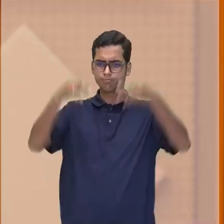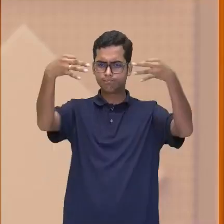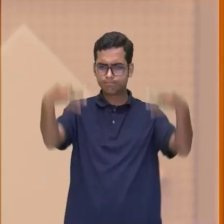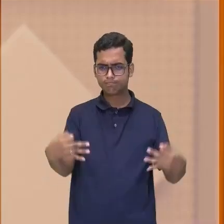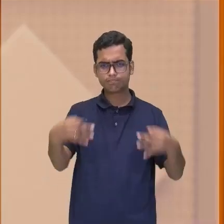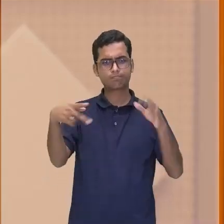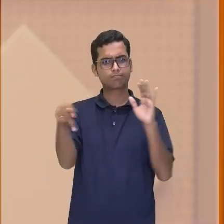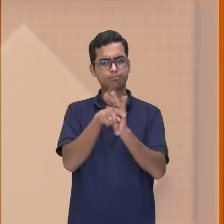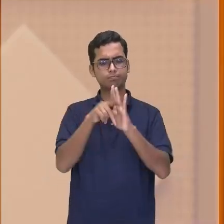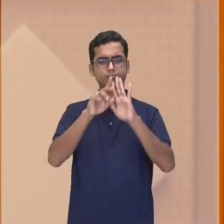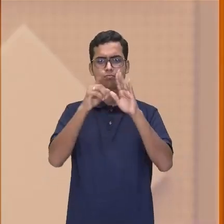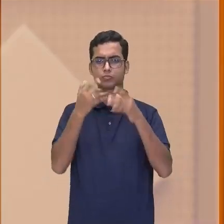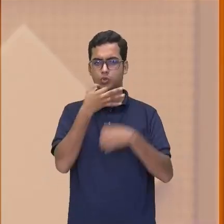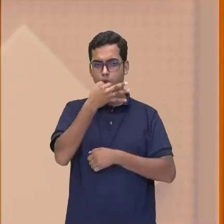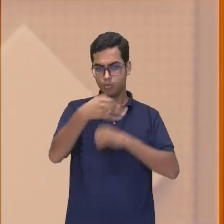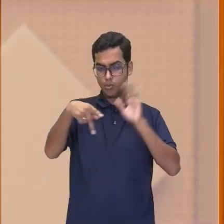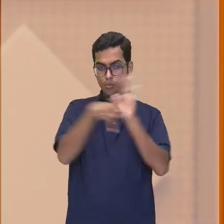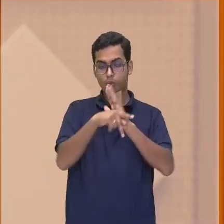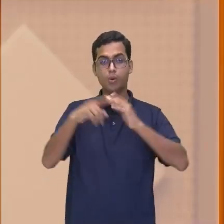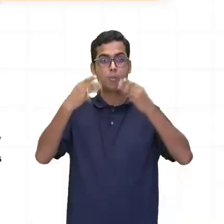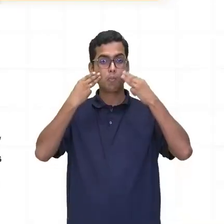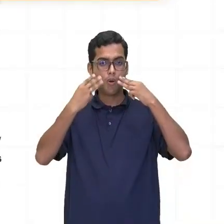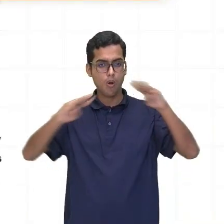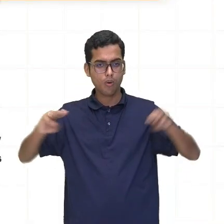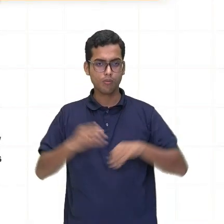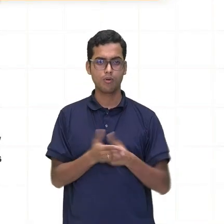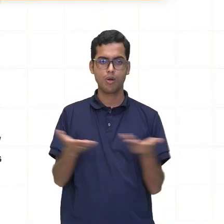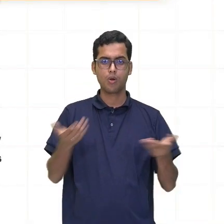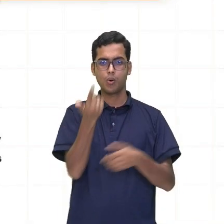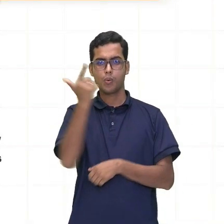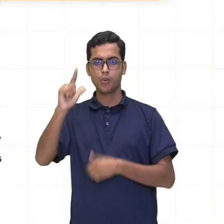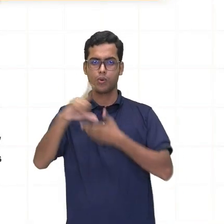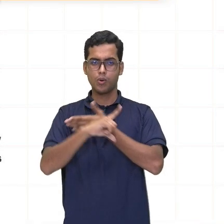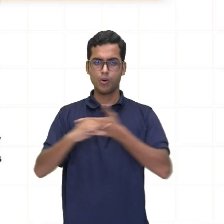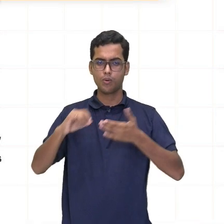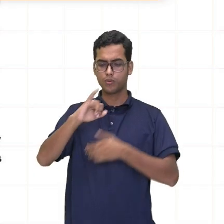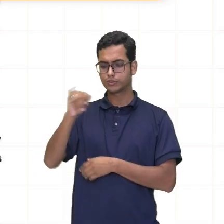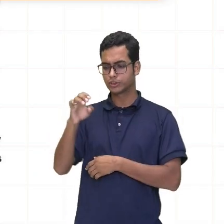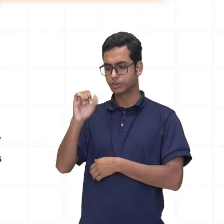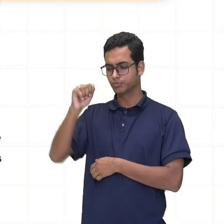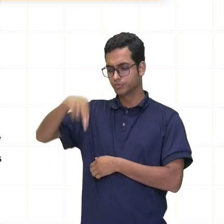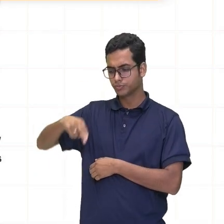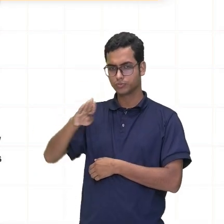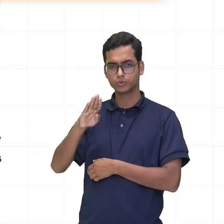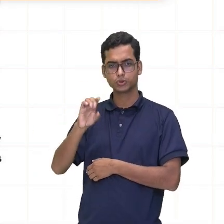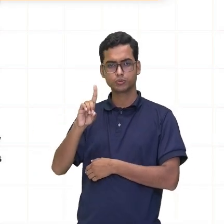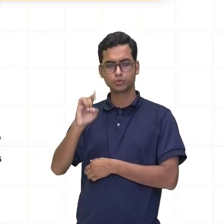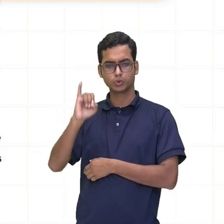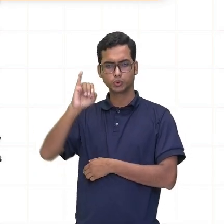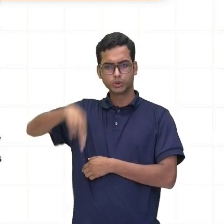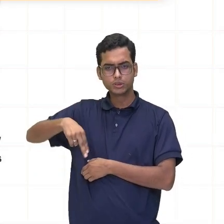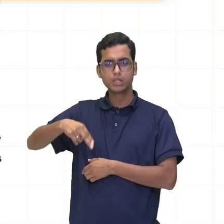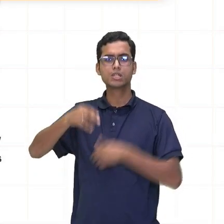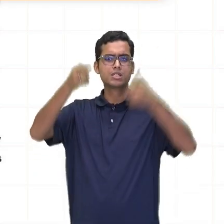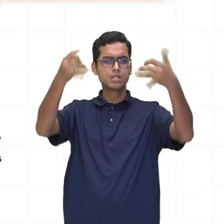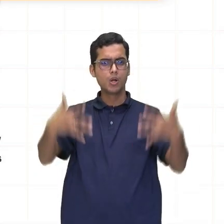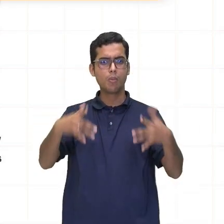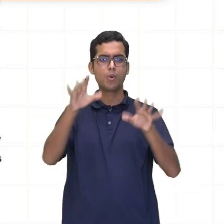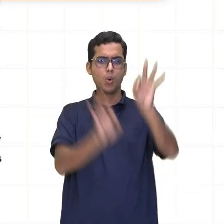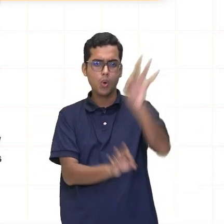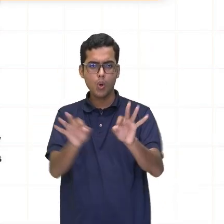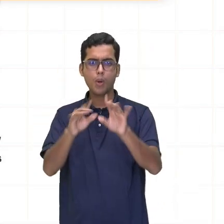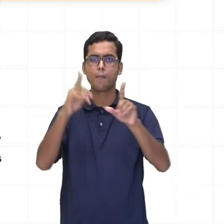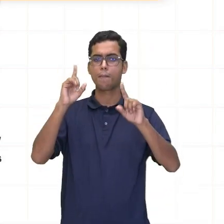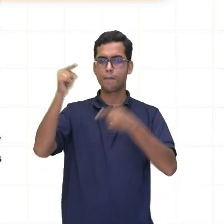com Nicolau Maquiavel. Jean Bodin já fala o seguinte, né? Ele fala da ordem política. Ele é